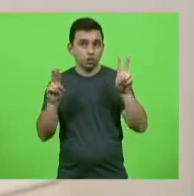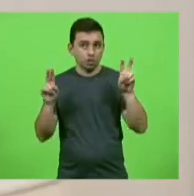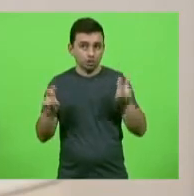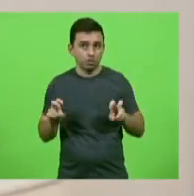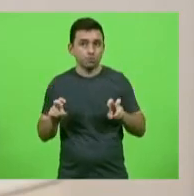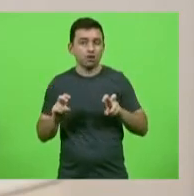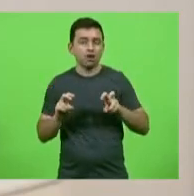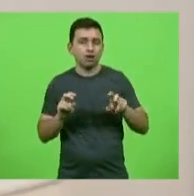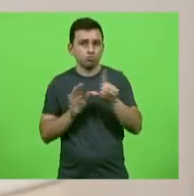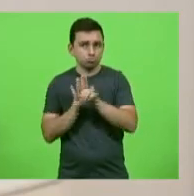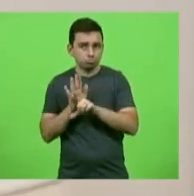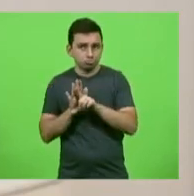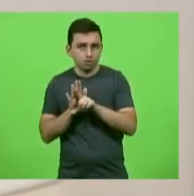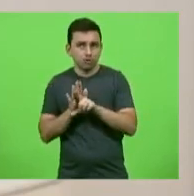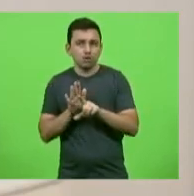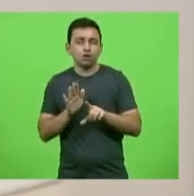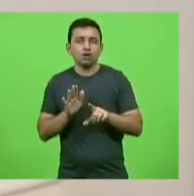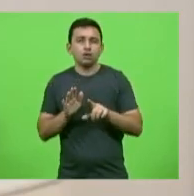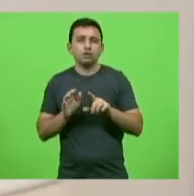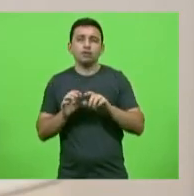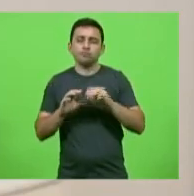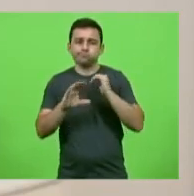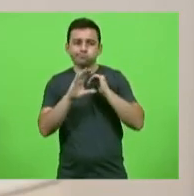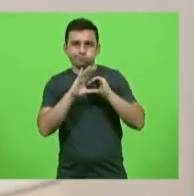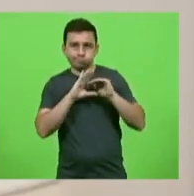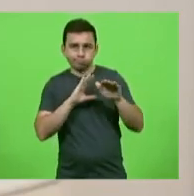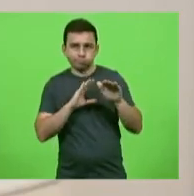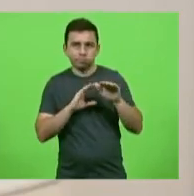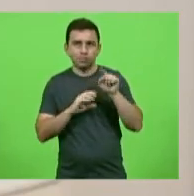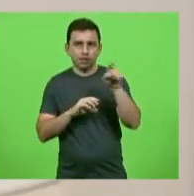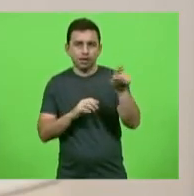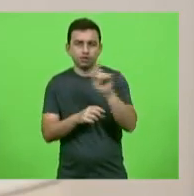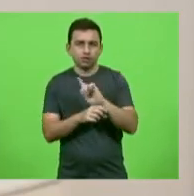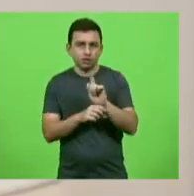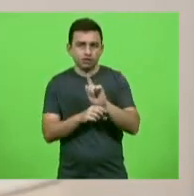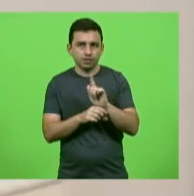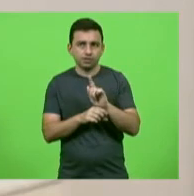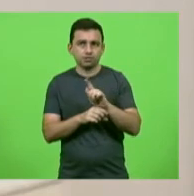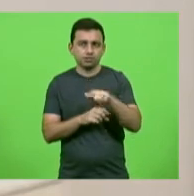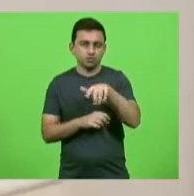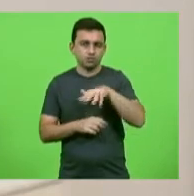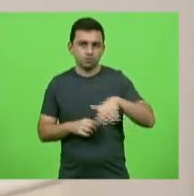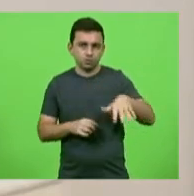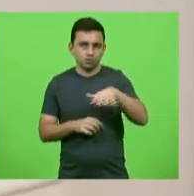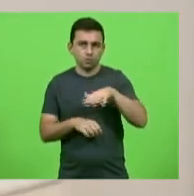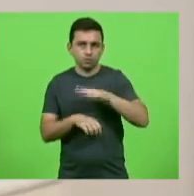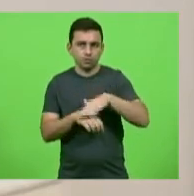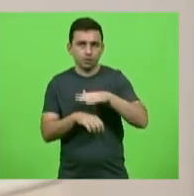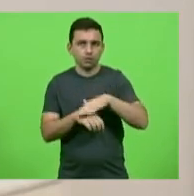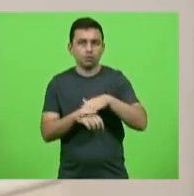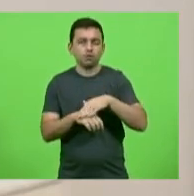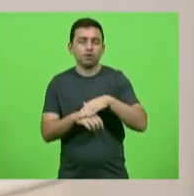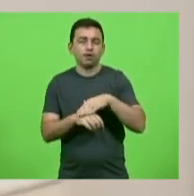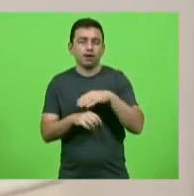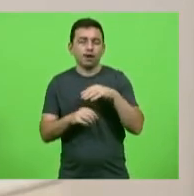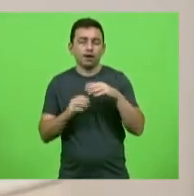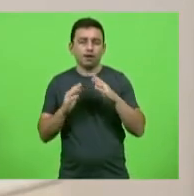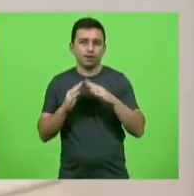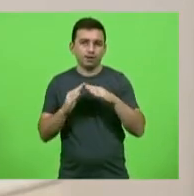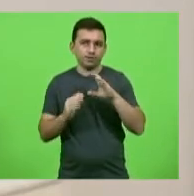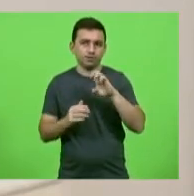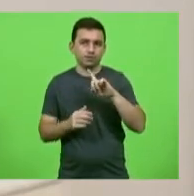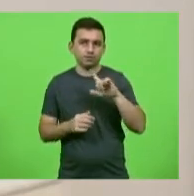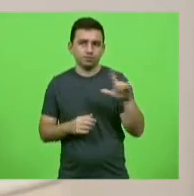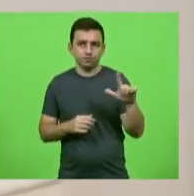Cardoso, remeteu e-mail à gerência de mensagens e atos legislativos da Casa Civil, com cópia para a